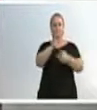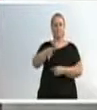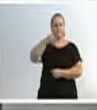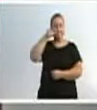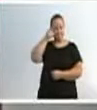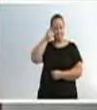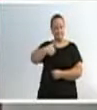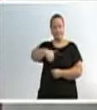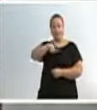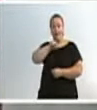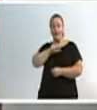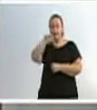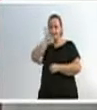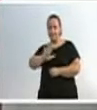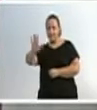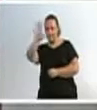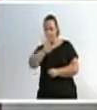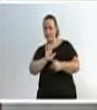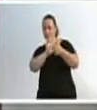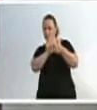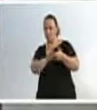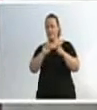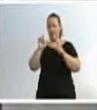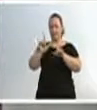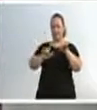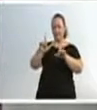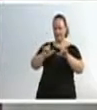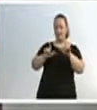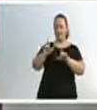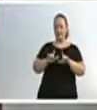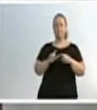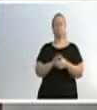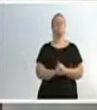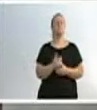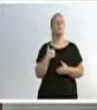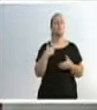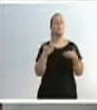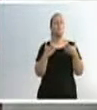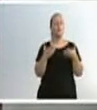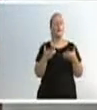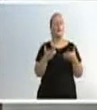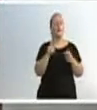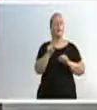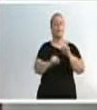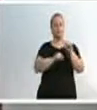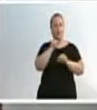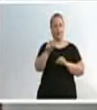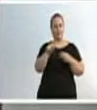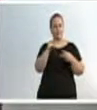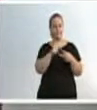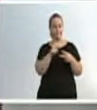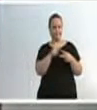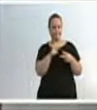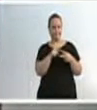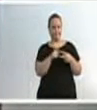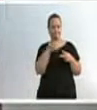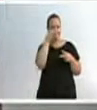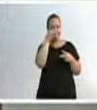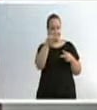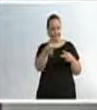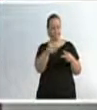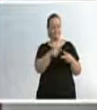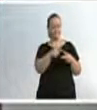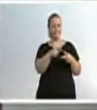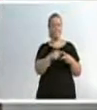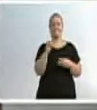as imagens da TV Legislativa e que a gente possa discutir um pouco mais essa questão, eu quero, primeiramente, fazer 2 observações. Primeiro, destacar que foi